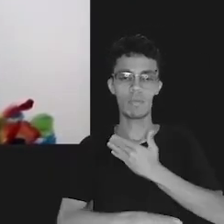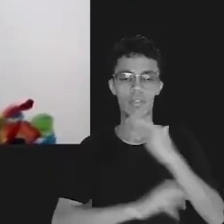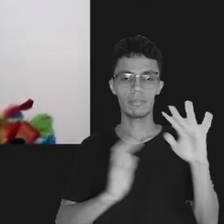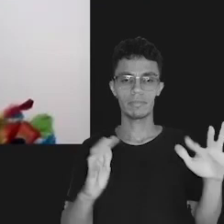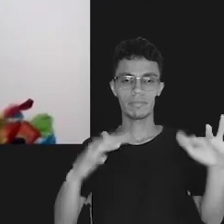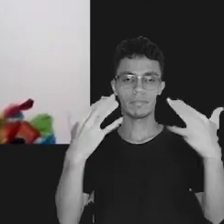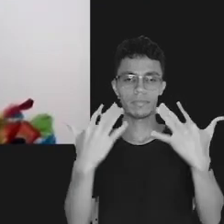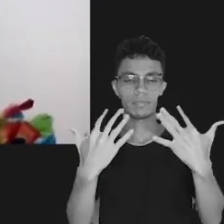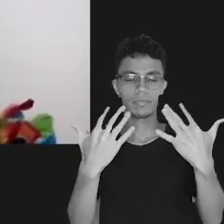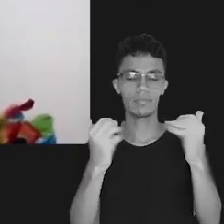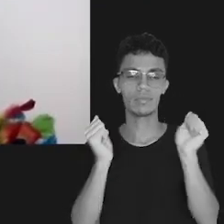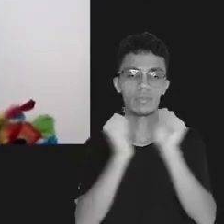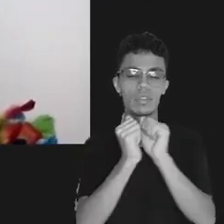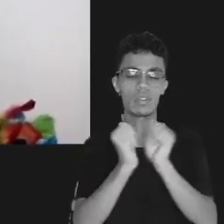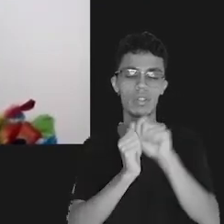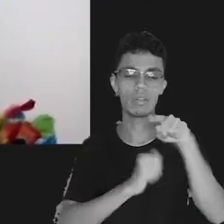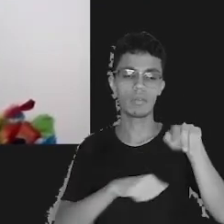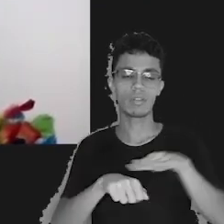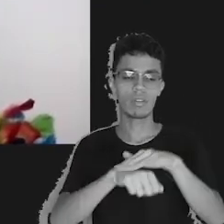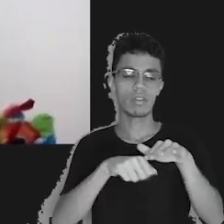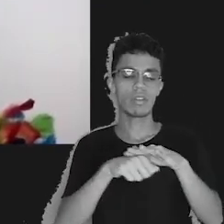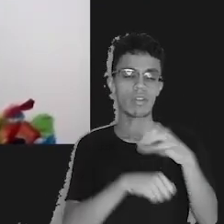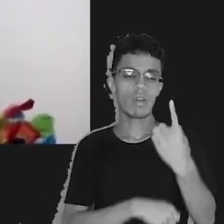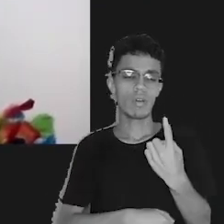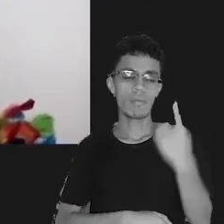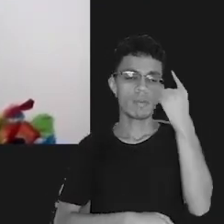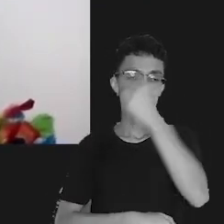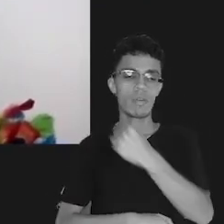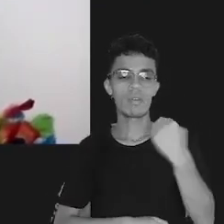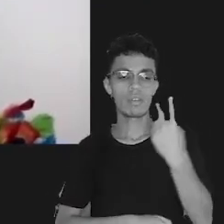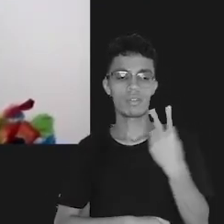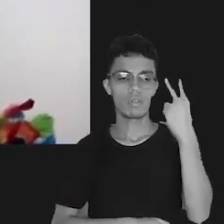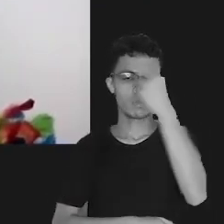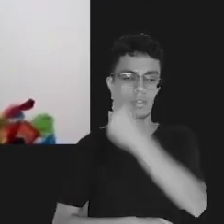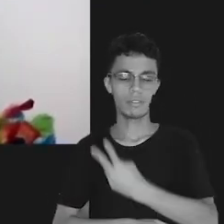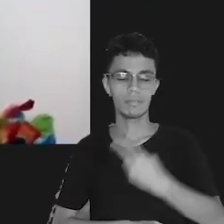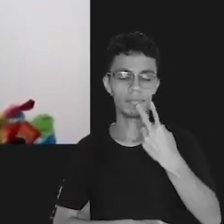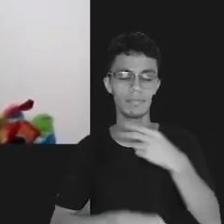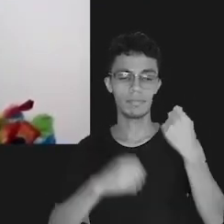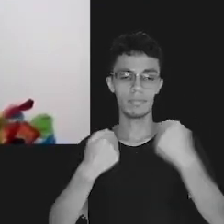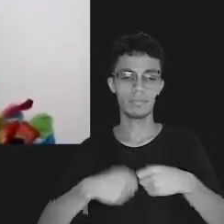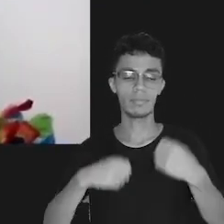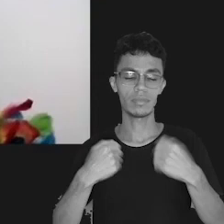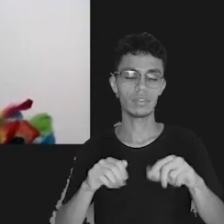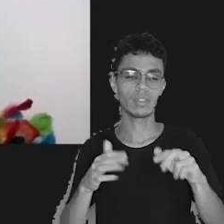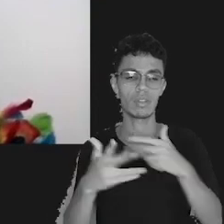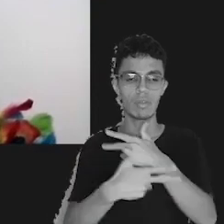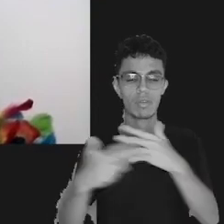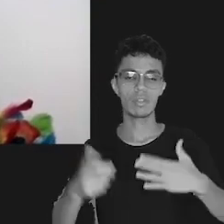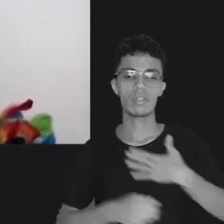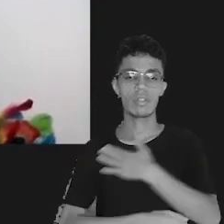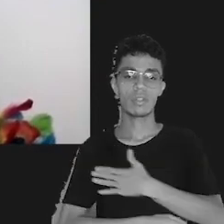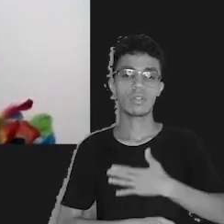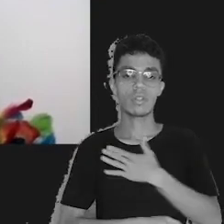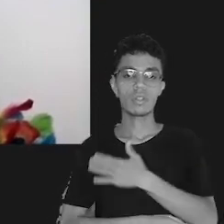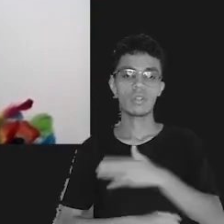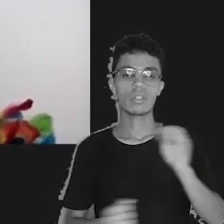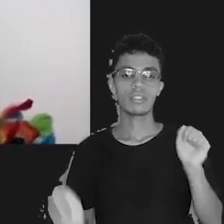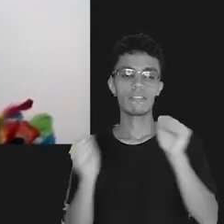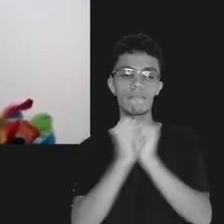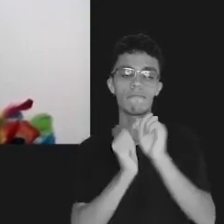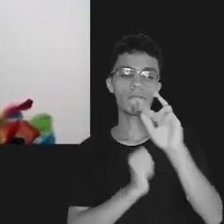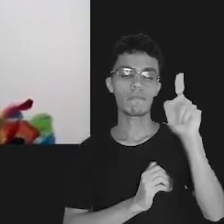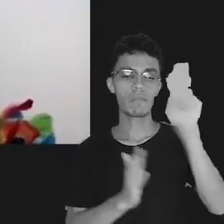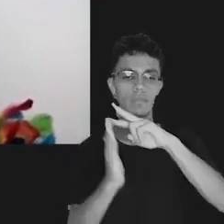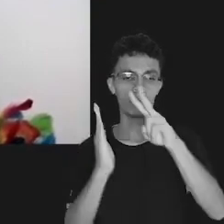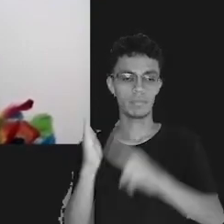com você, e discorrer sobre por 1 hora, 2, seja quanto tempo necessitar, gente. É muito gostoso de trabalhar com ela, muito gostoso